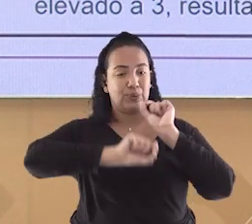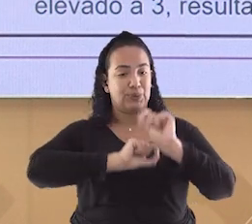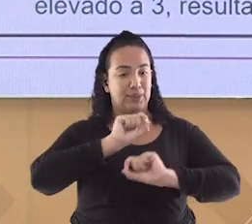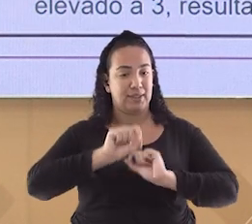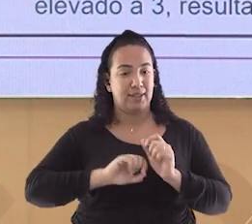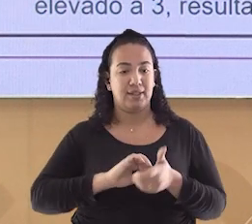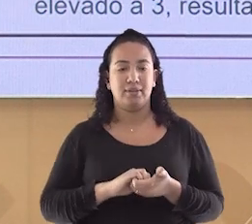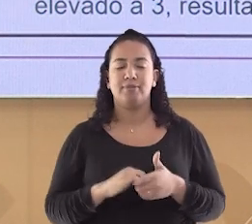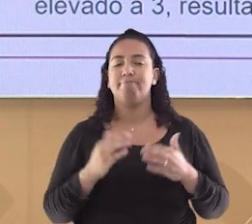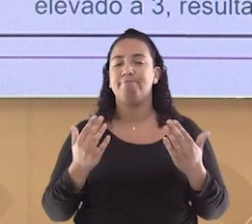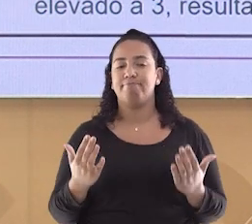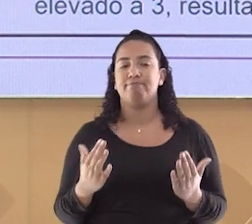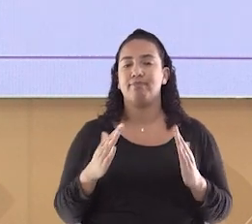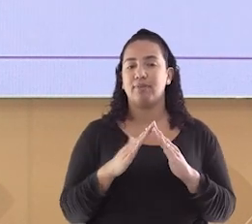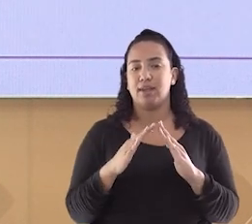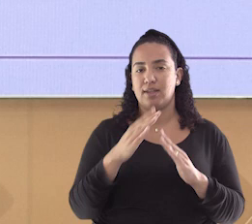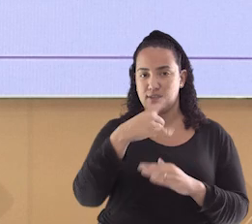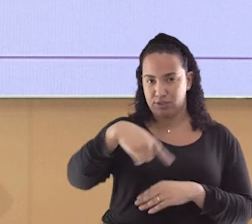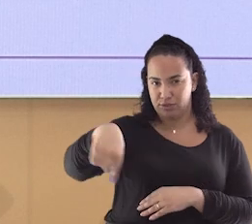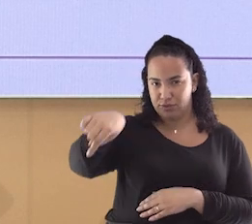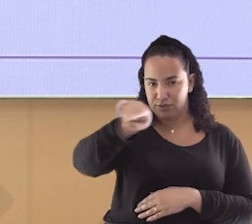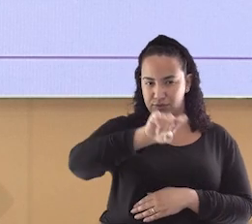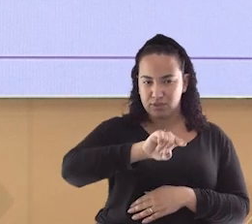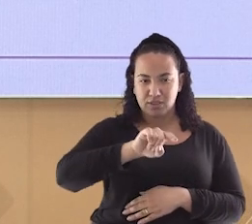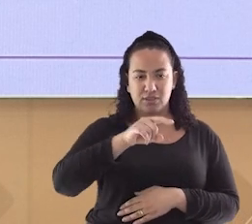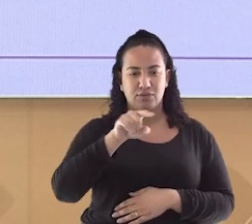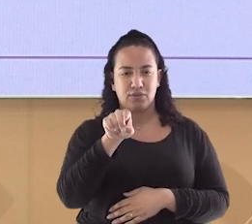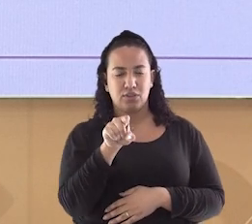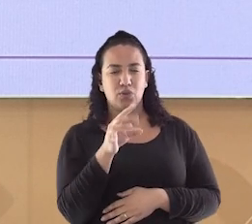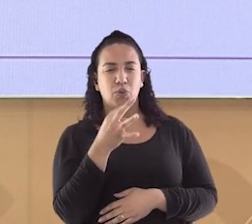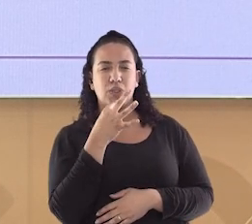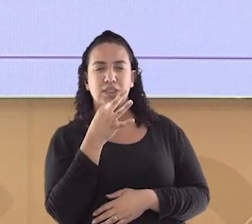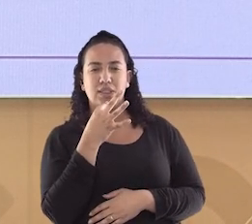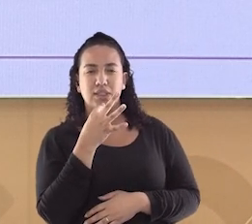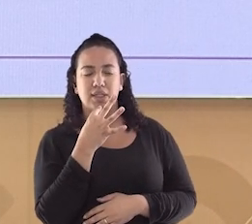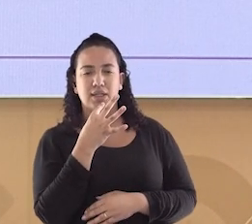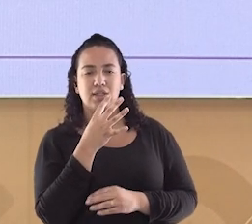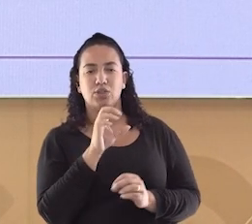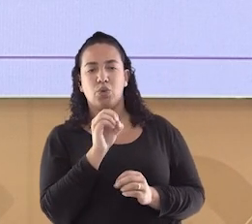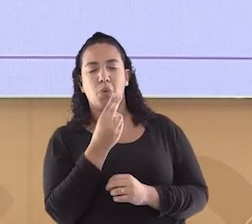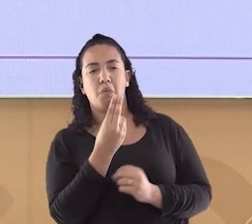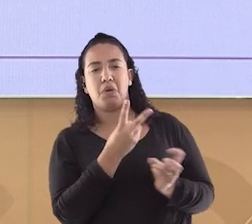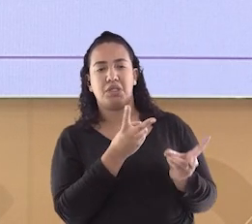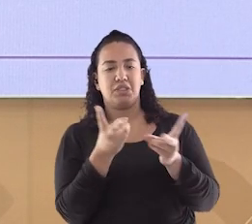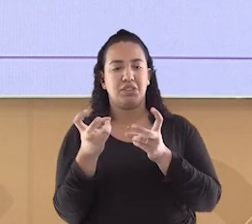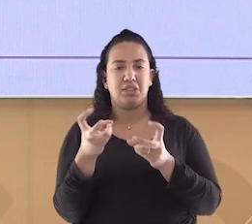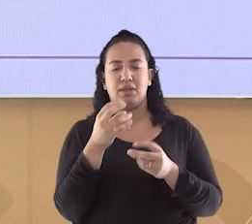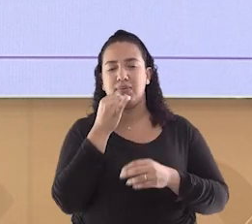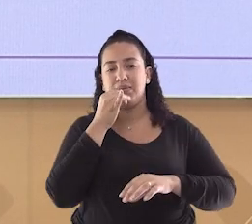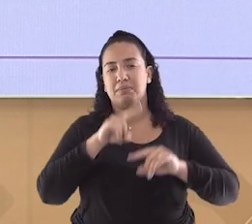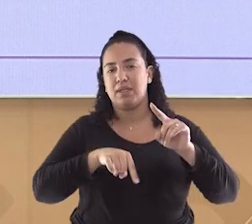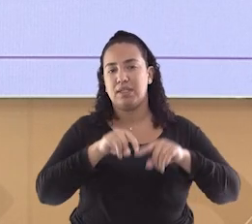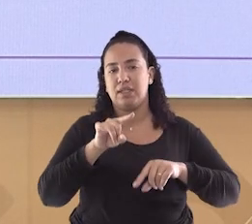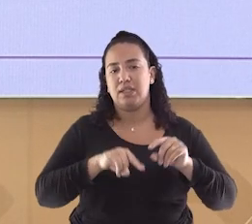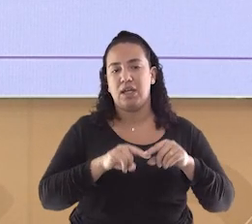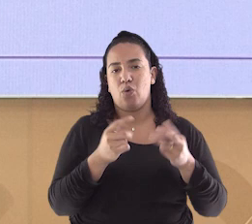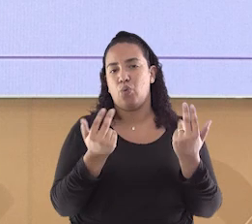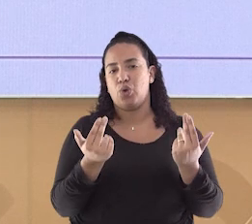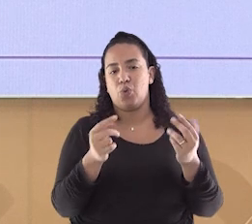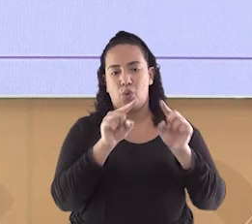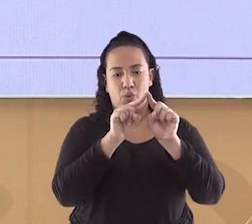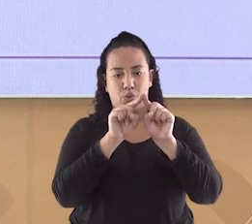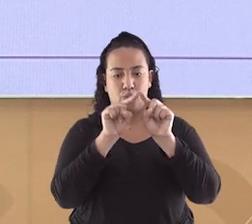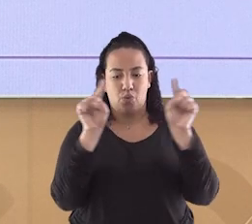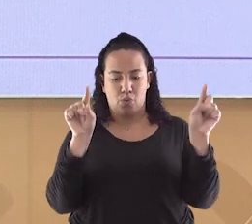aprendeu hoje? Será que aí na sua casa, ao seu redor, você consegue encontrar algum objeto no formato